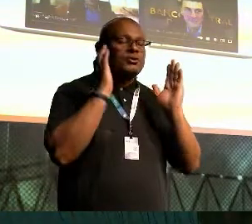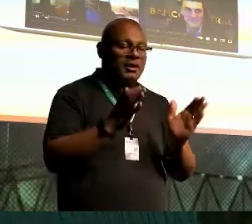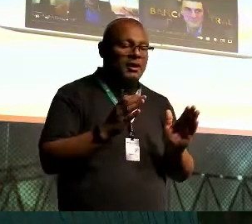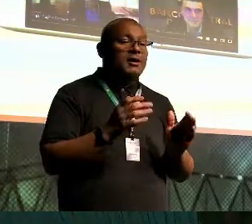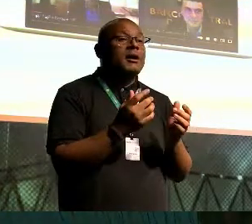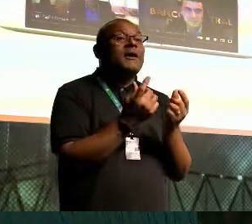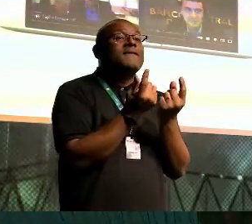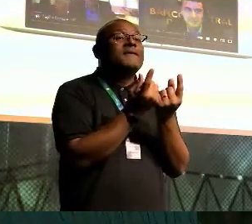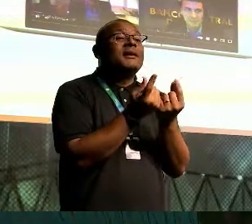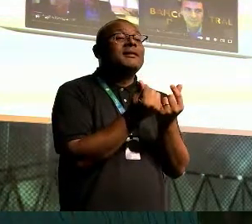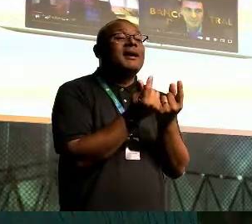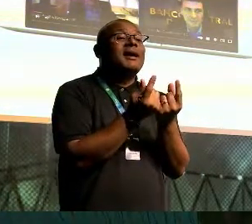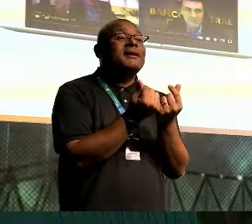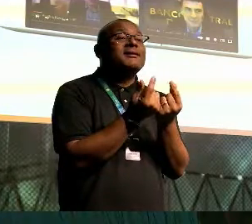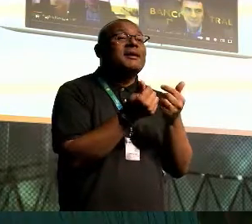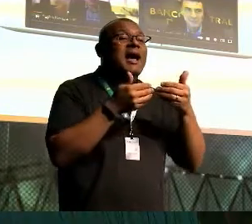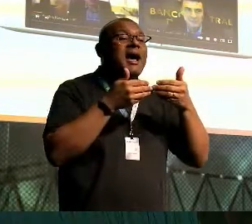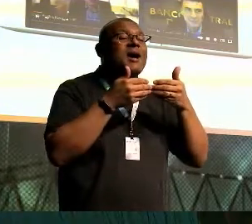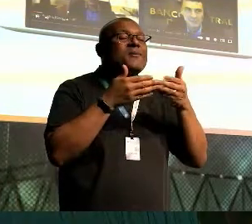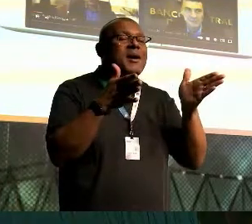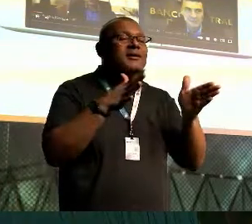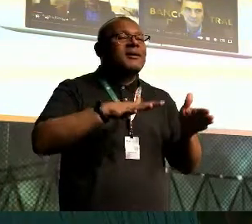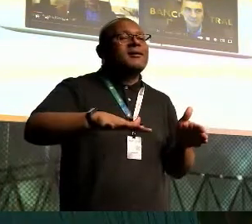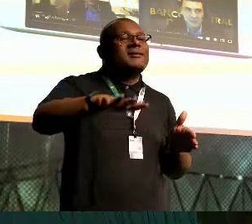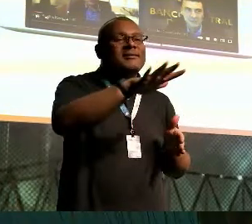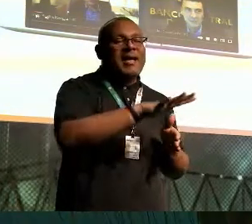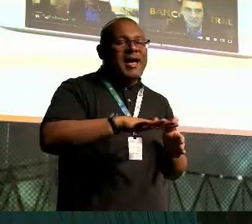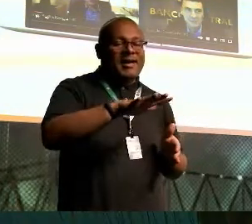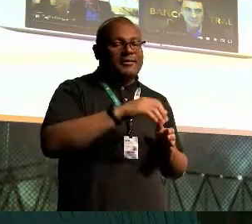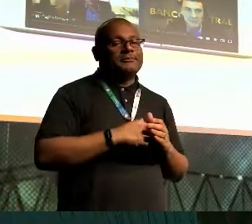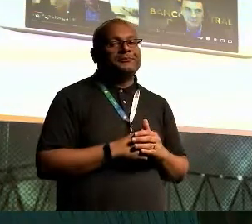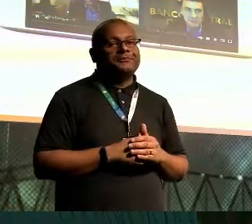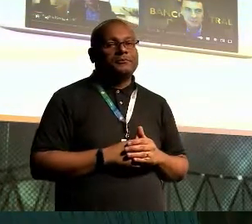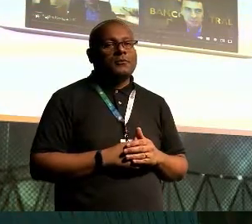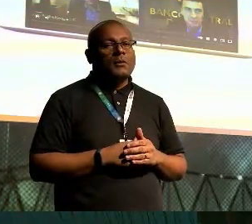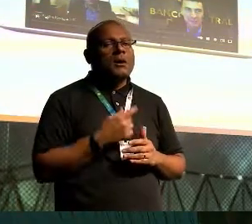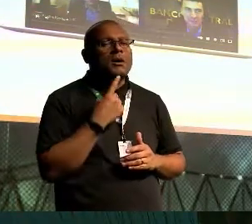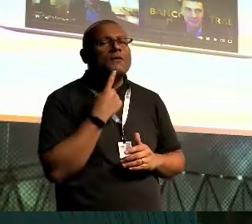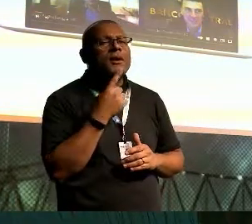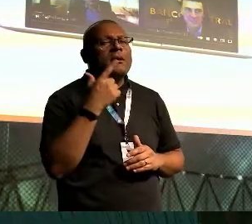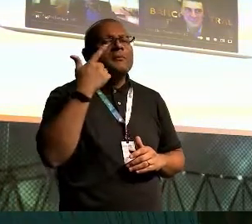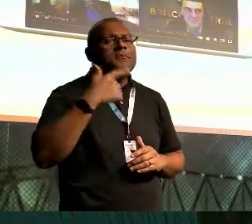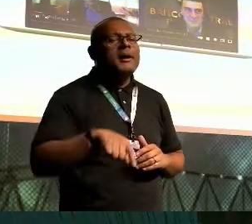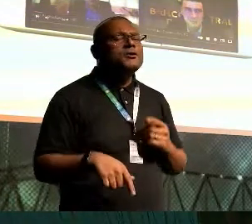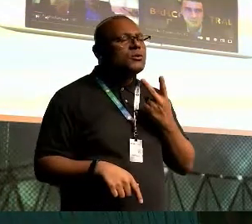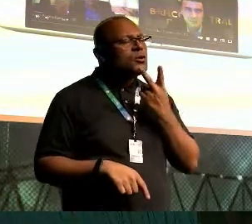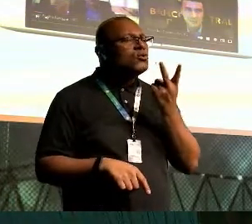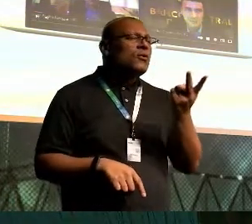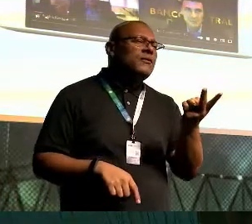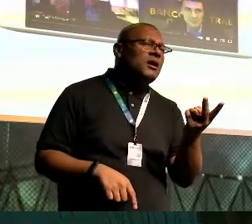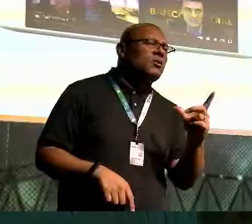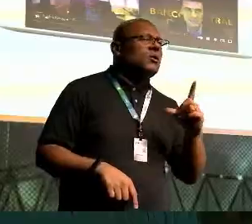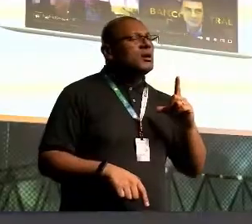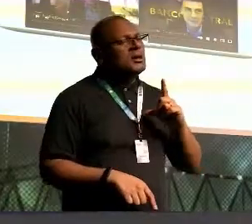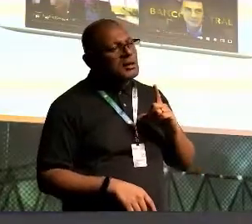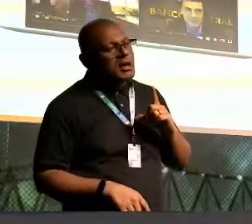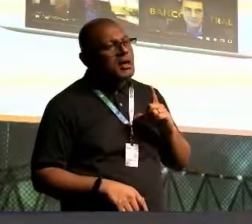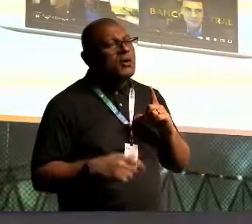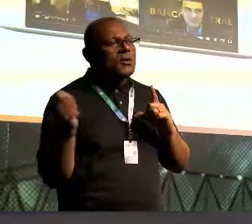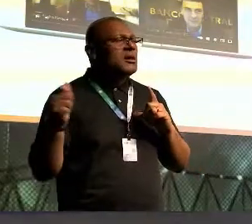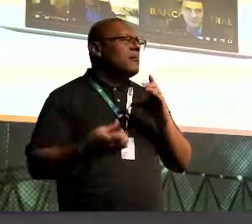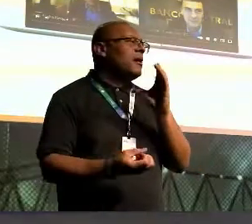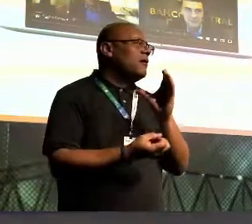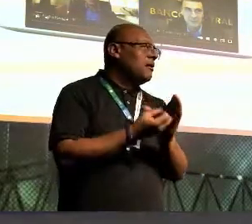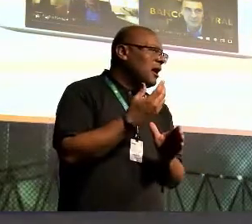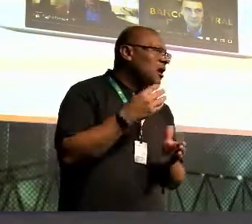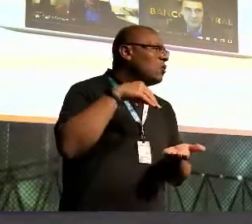Open Finance fase 2 no mercado. E aí eu vou trazer um pouquinho justamente disso. O que eu estou vendo, o que já tem, o que ainda dá para fazer, o